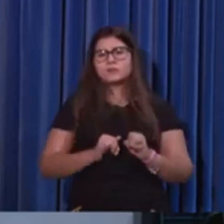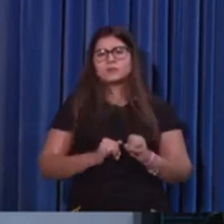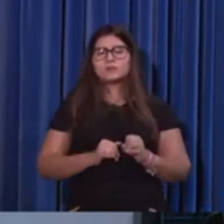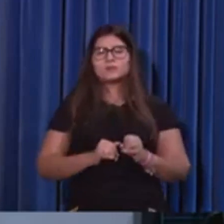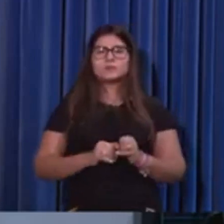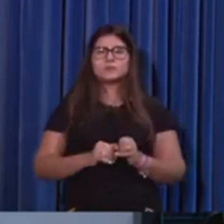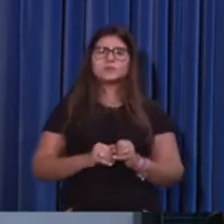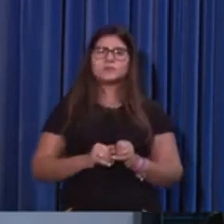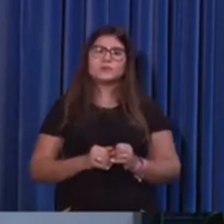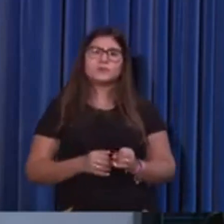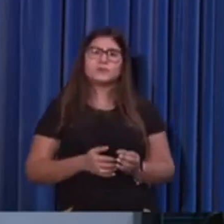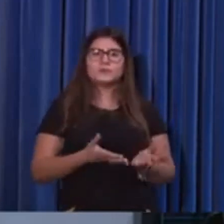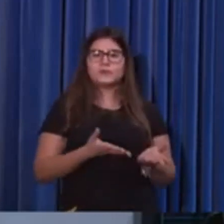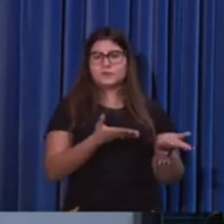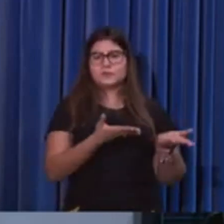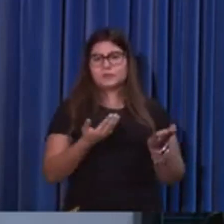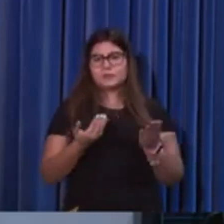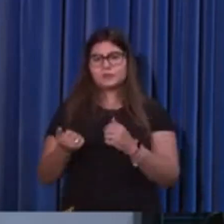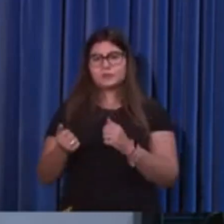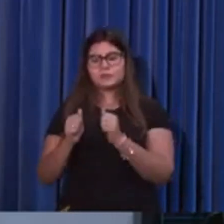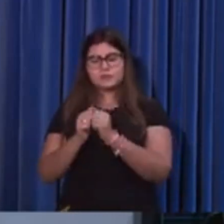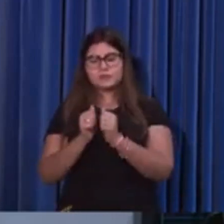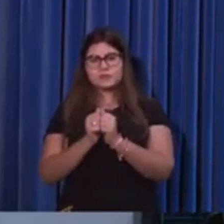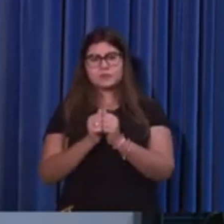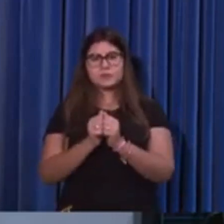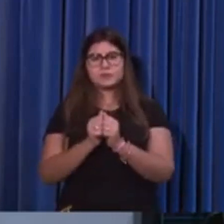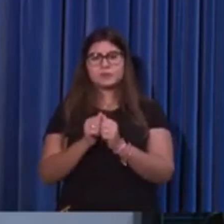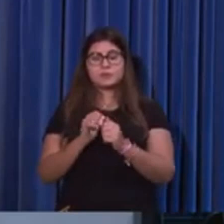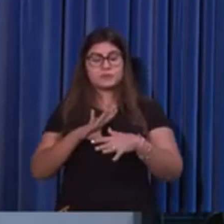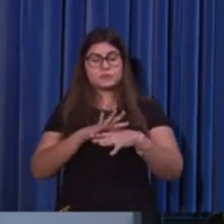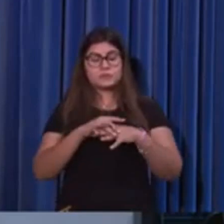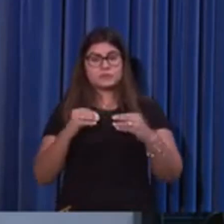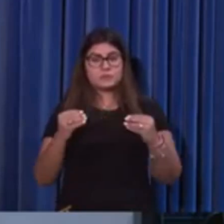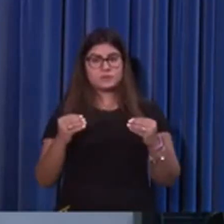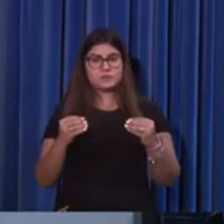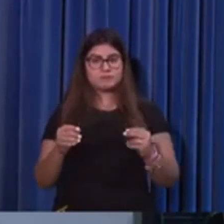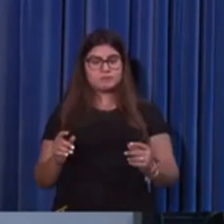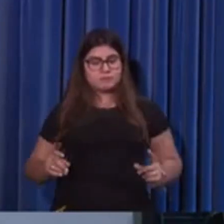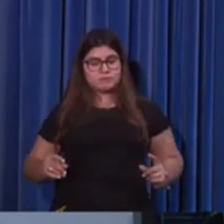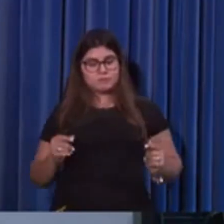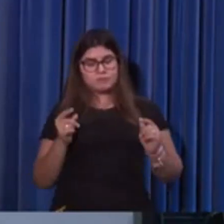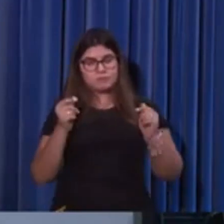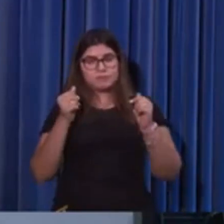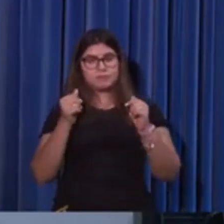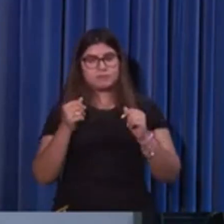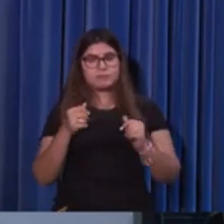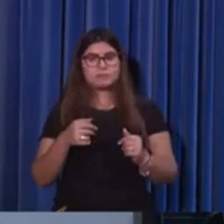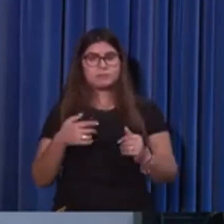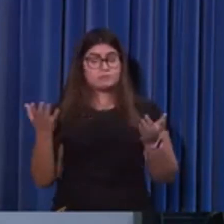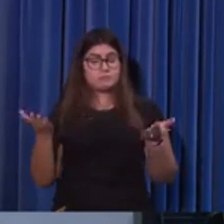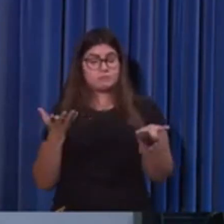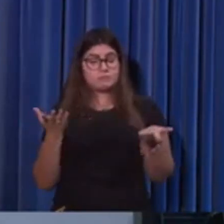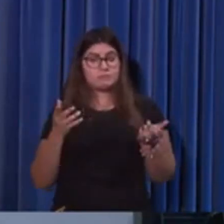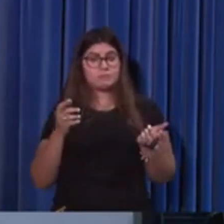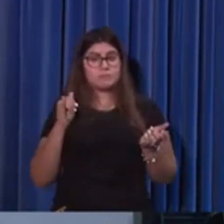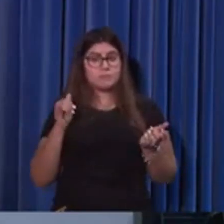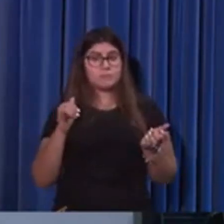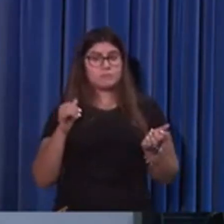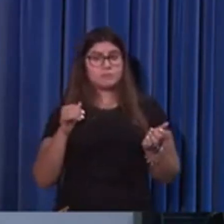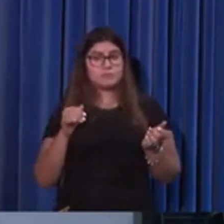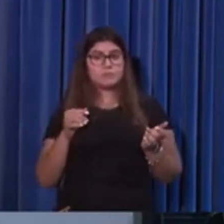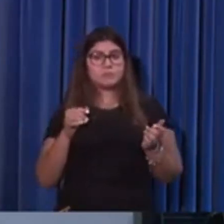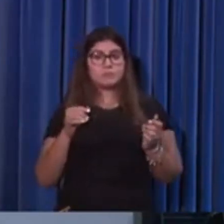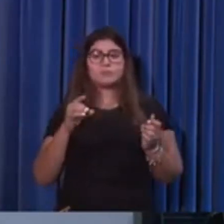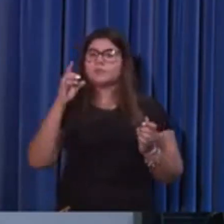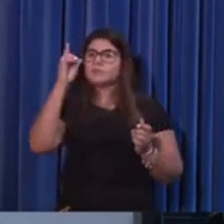como amuletos para cura e prosperidade. Agora, se aquele Deus não